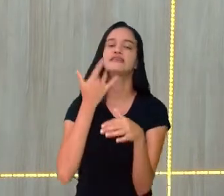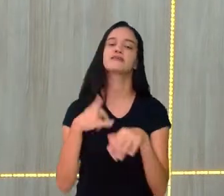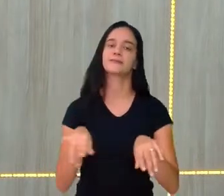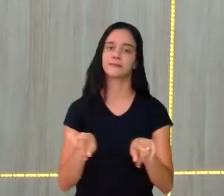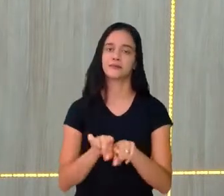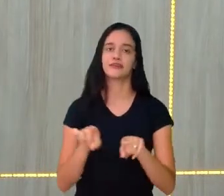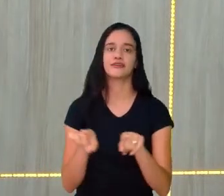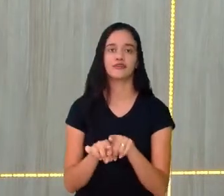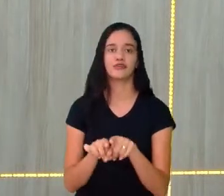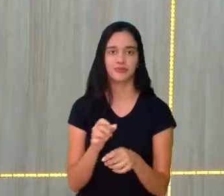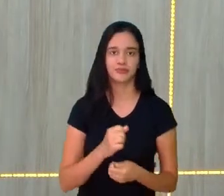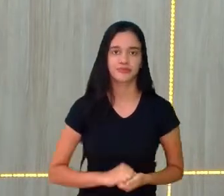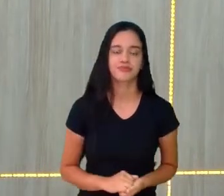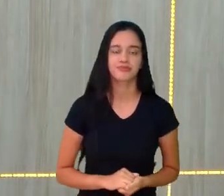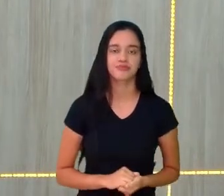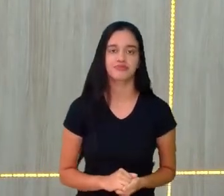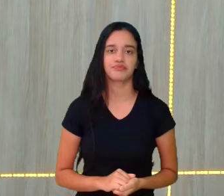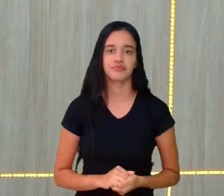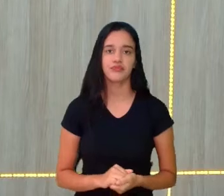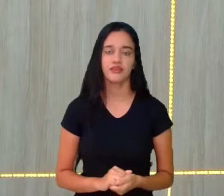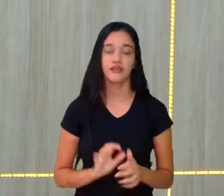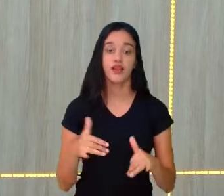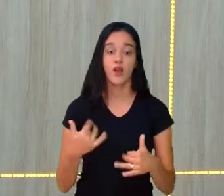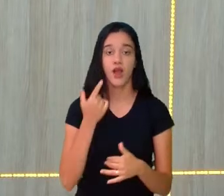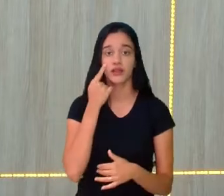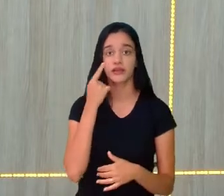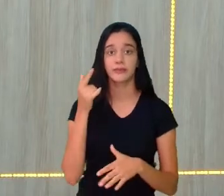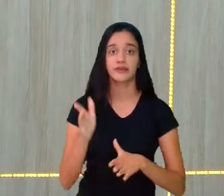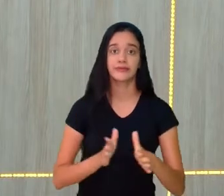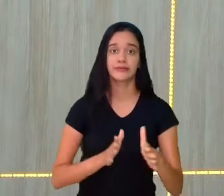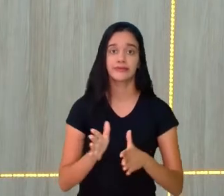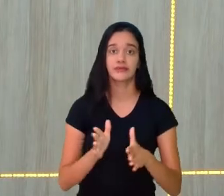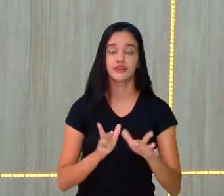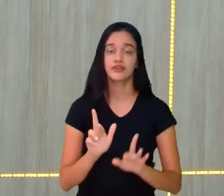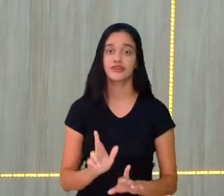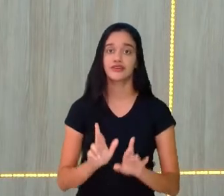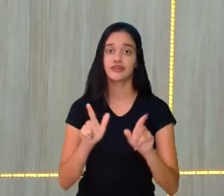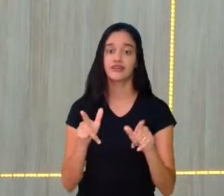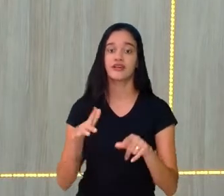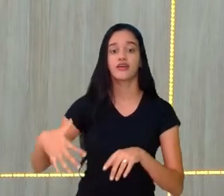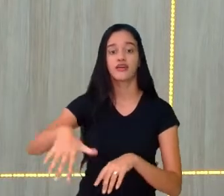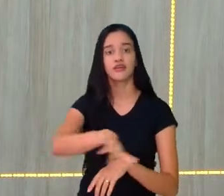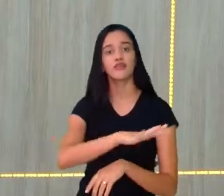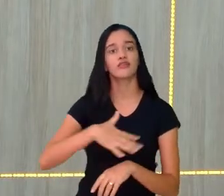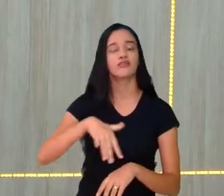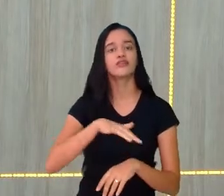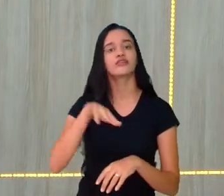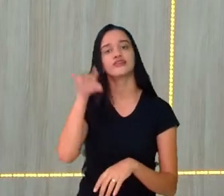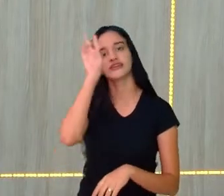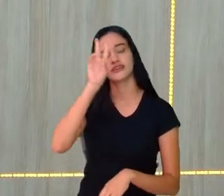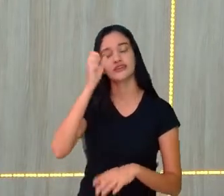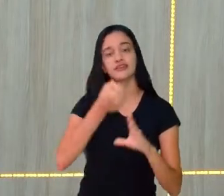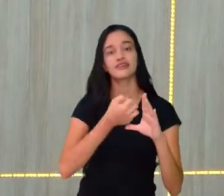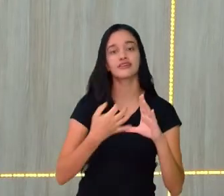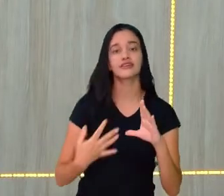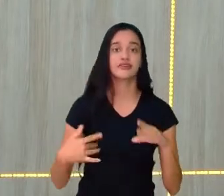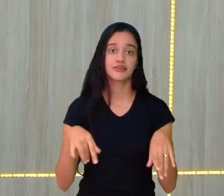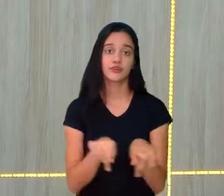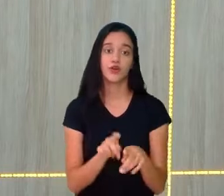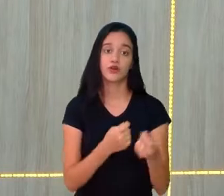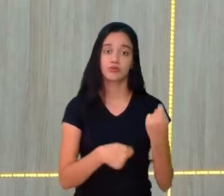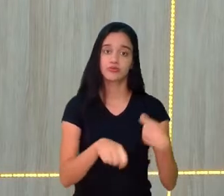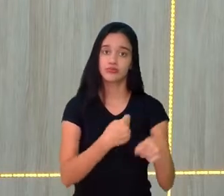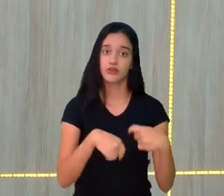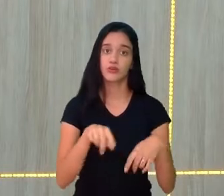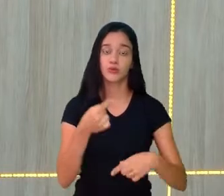ao longo do ano. Diferentes processos de colonização de regiões do mundo ao longo da história e suas características econômicas,